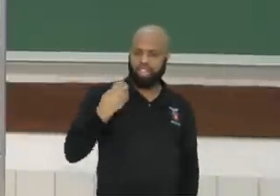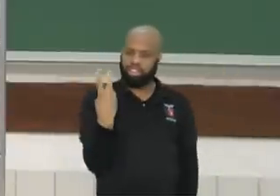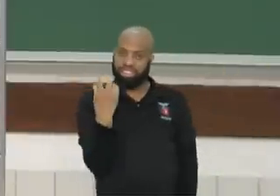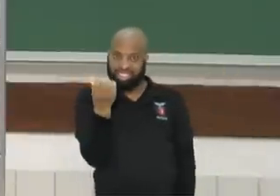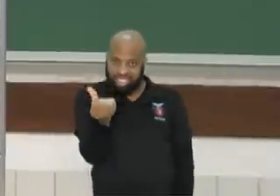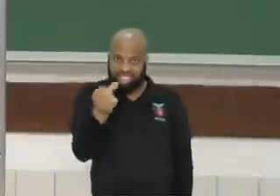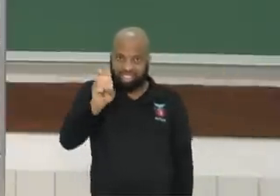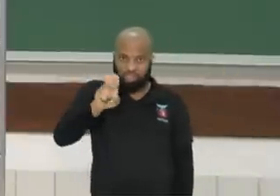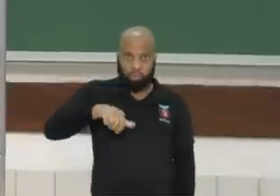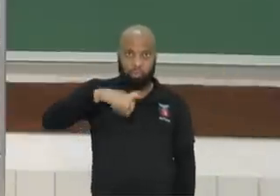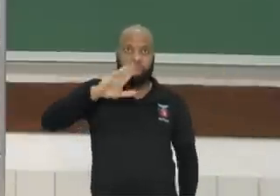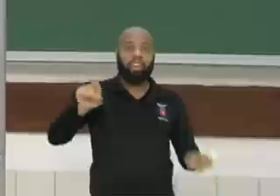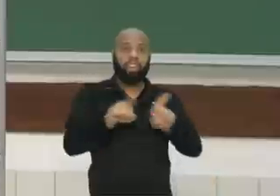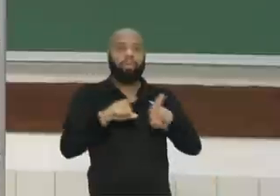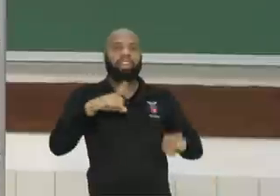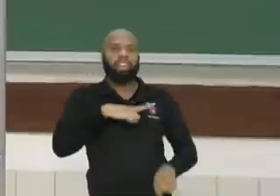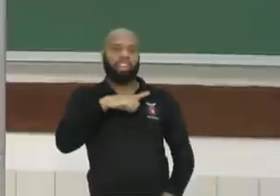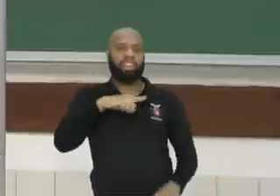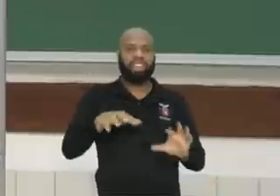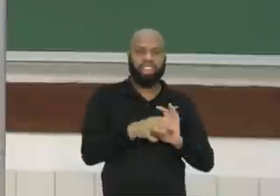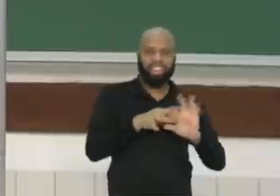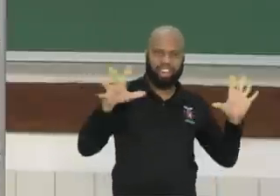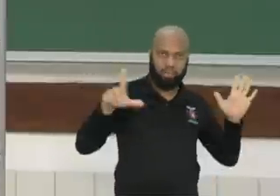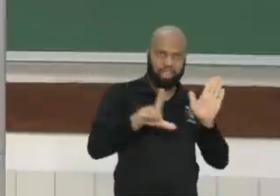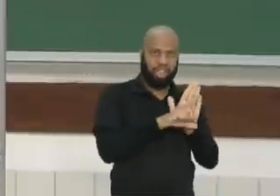Áurea, assinada pela Princesa Isabel no dia